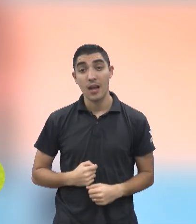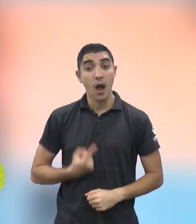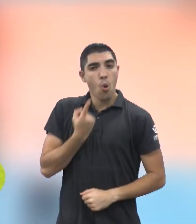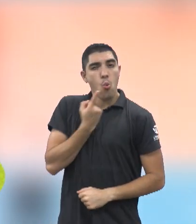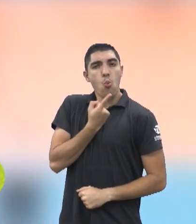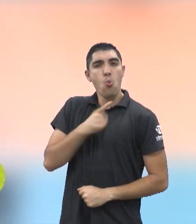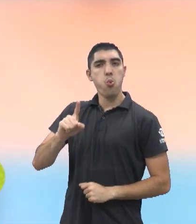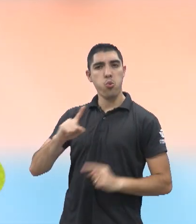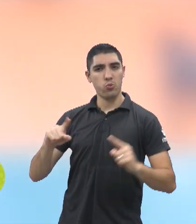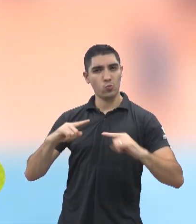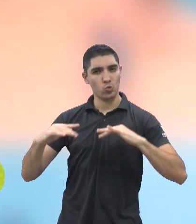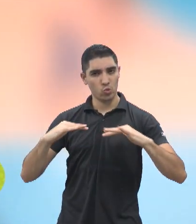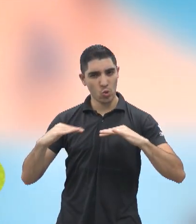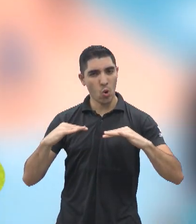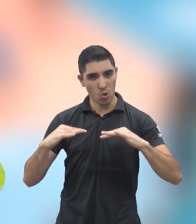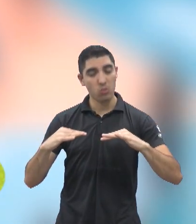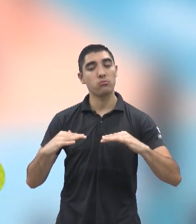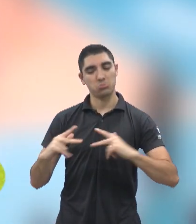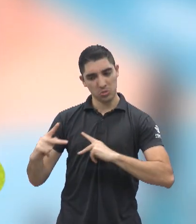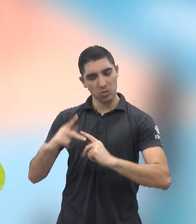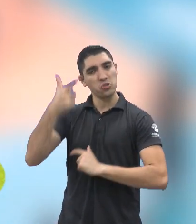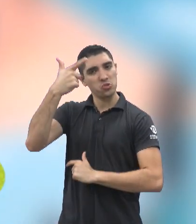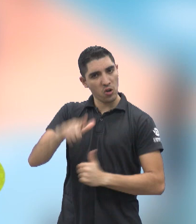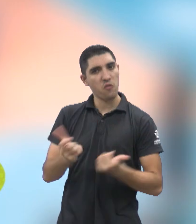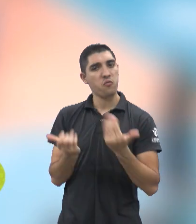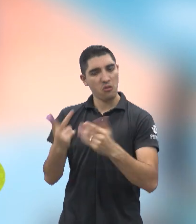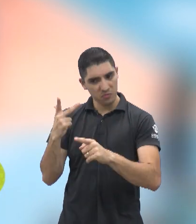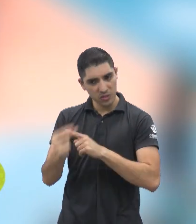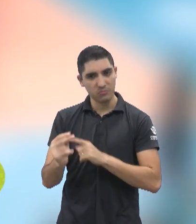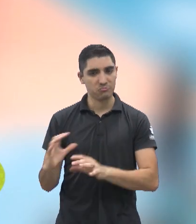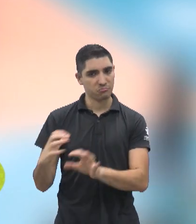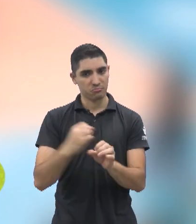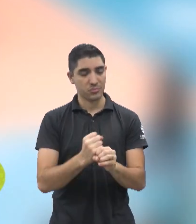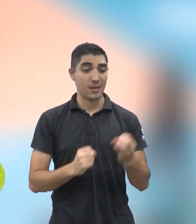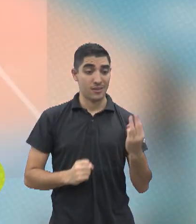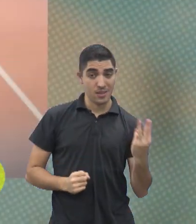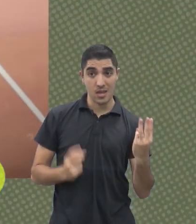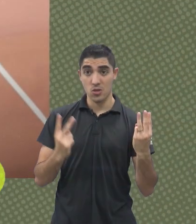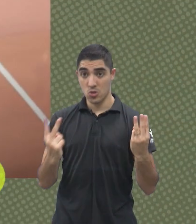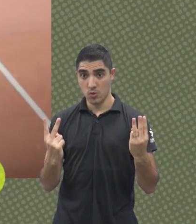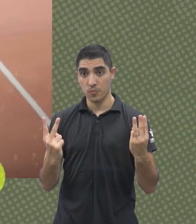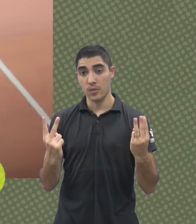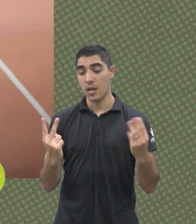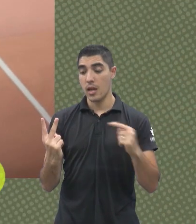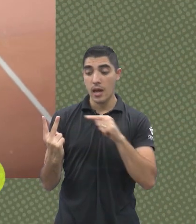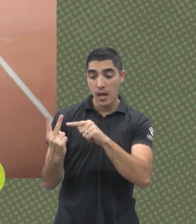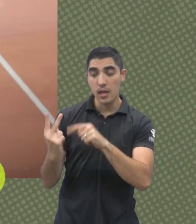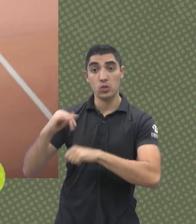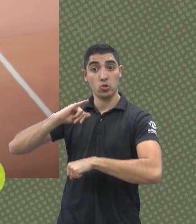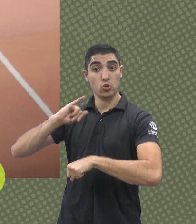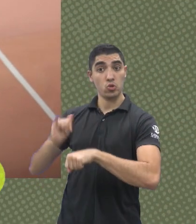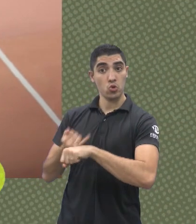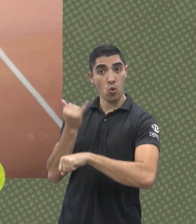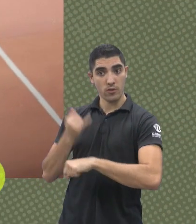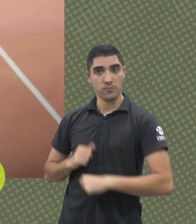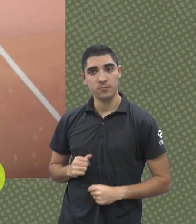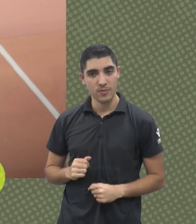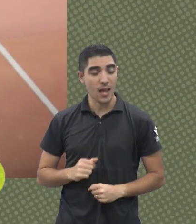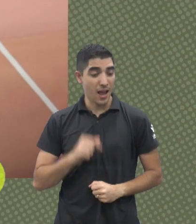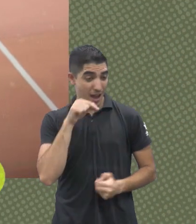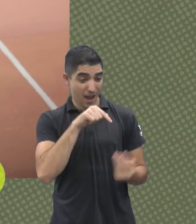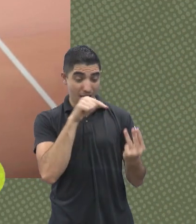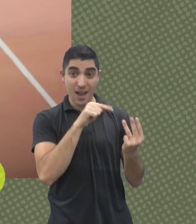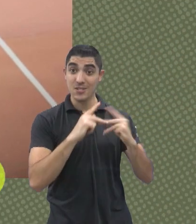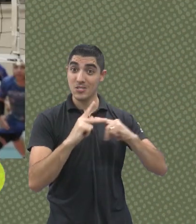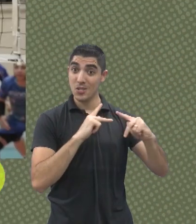fase, nova vitória fora de casa, novamente por 3-2, só que desta vez contra o Joinville. Resultado que sacramentou o